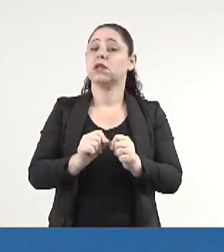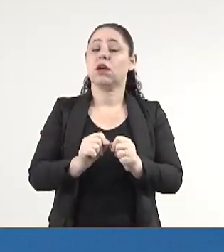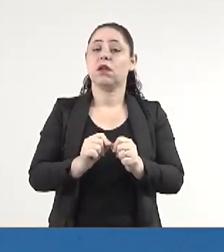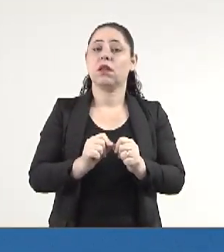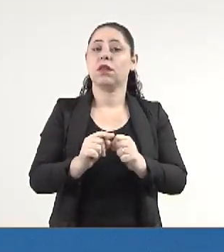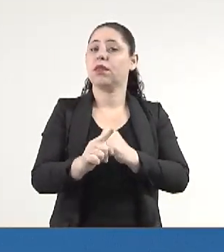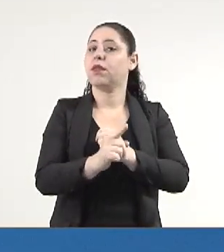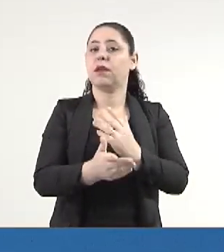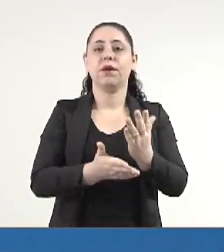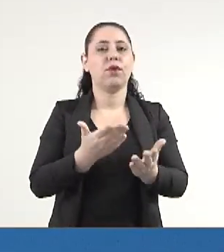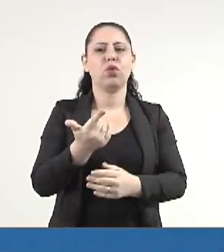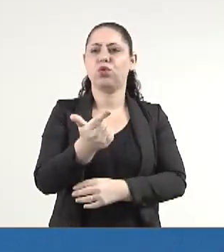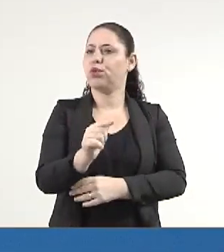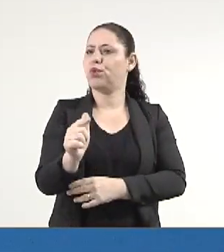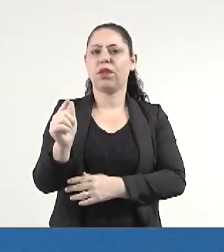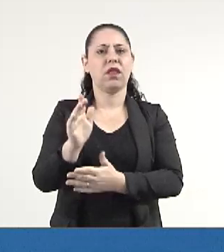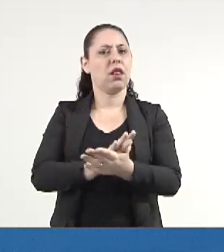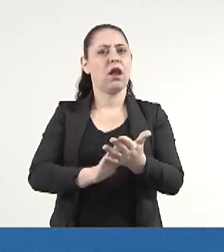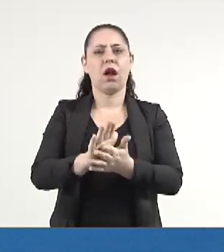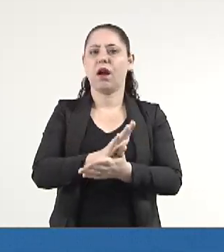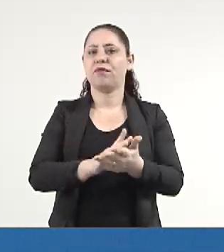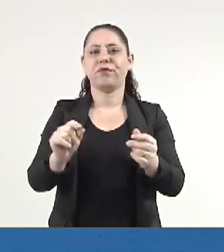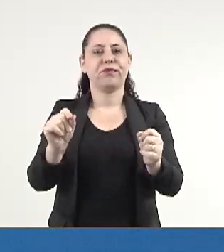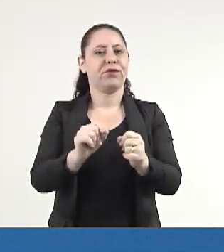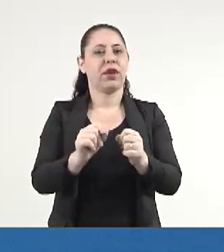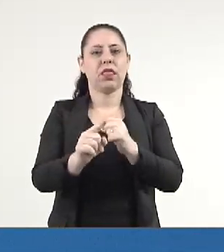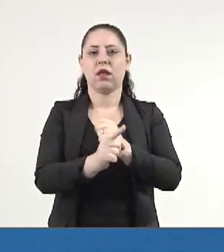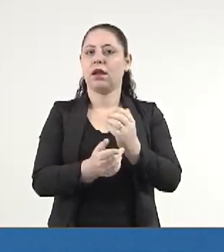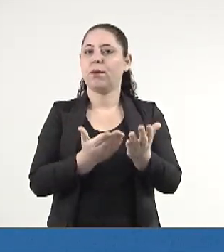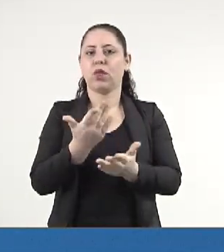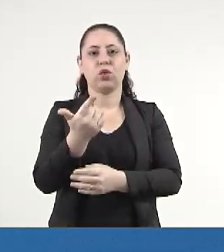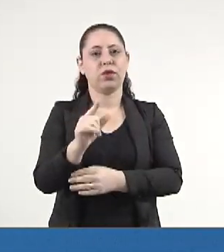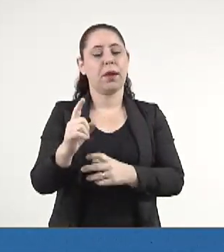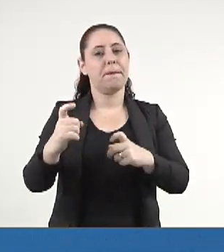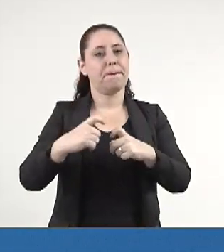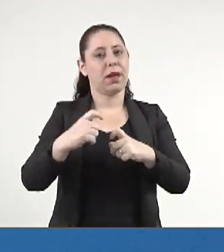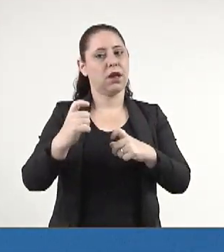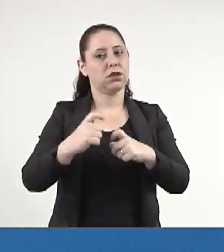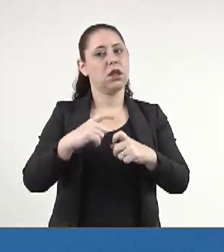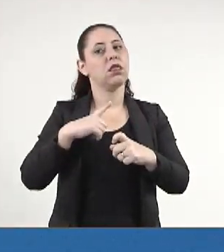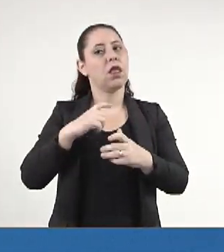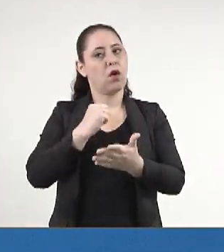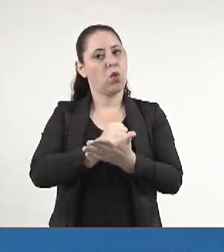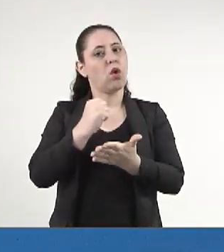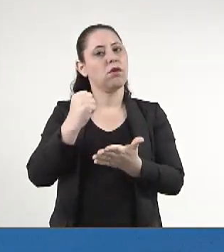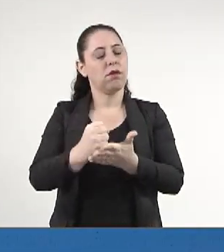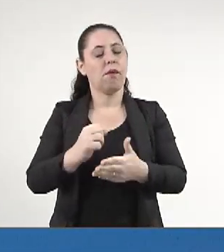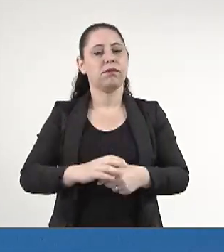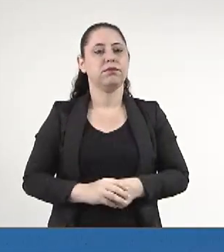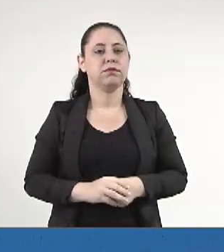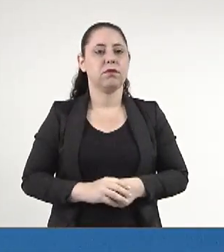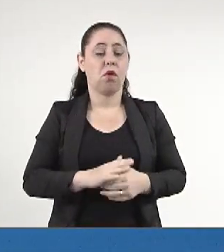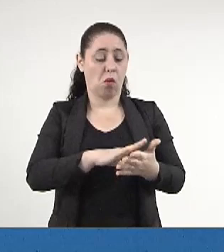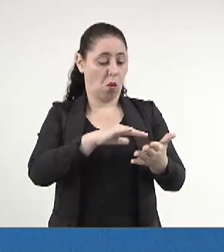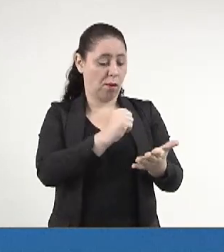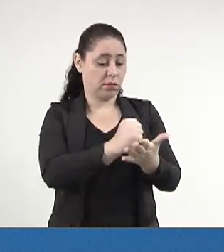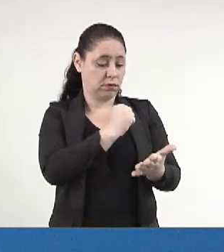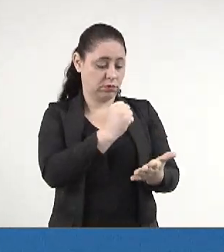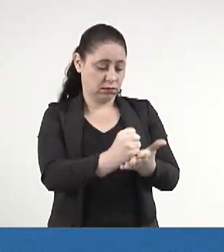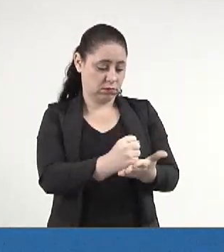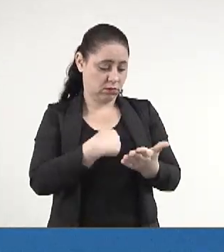questão não estão sendo devidamente prestados pela empresa médica contratada. O contrato,